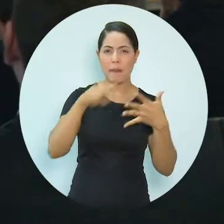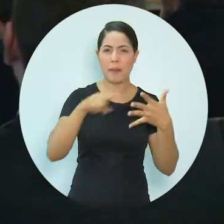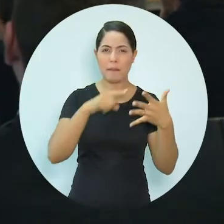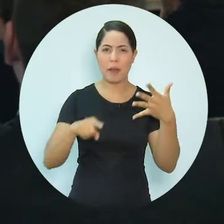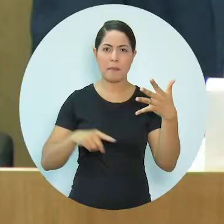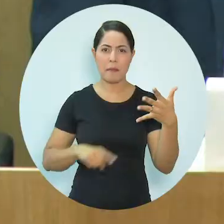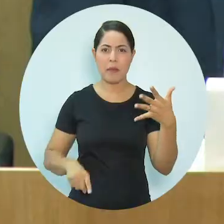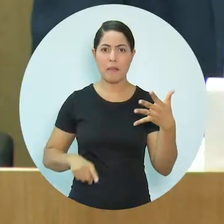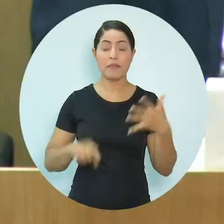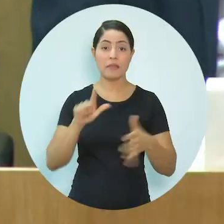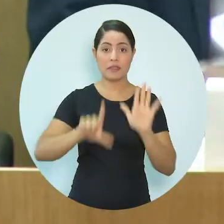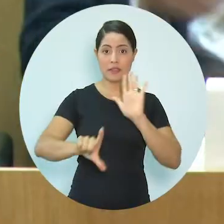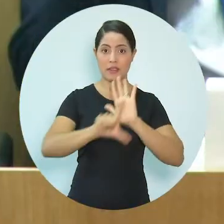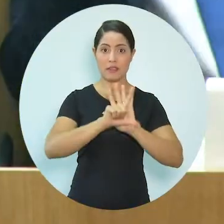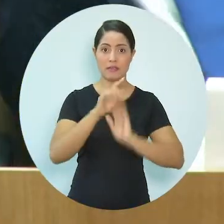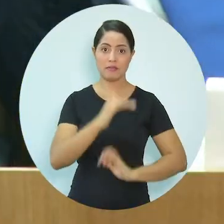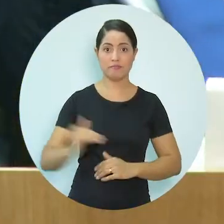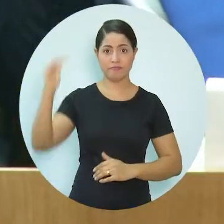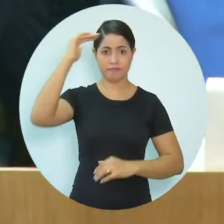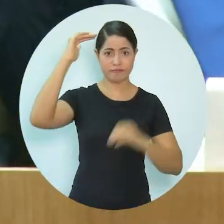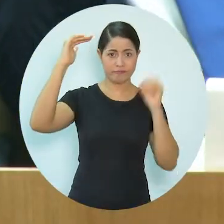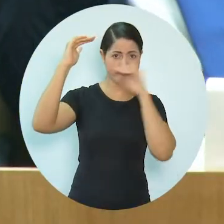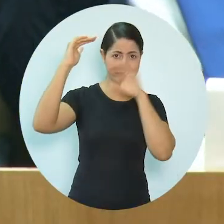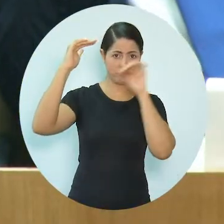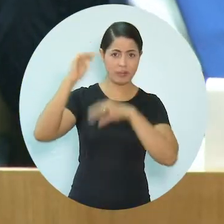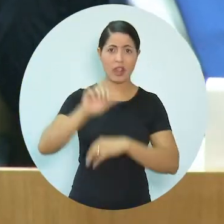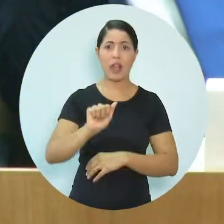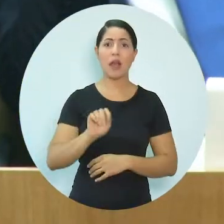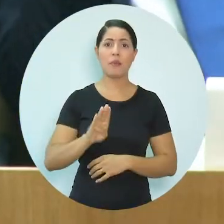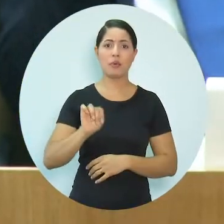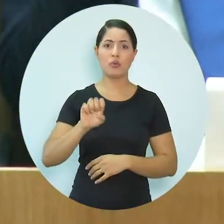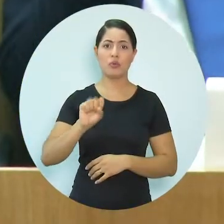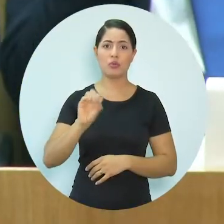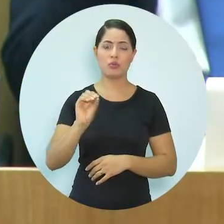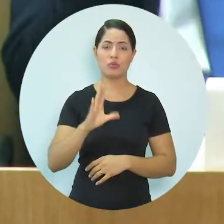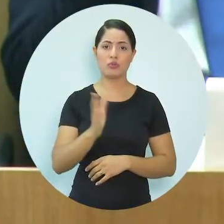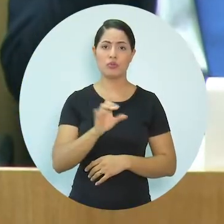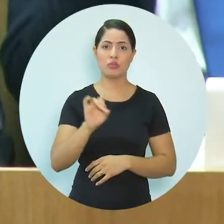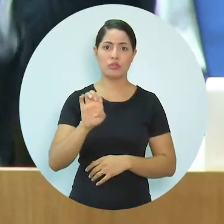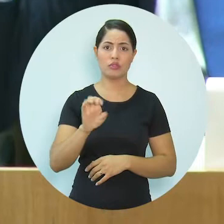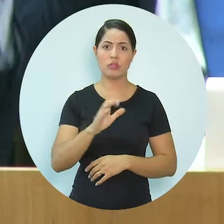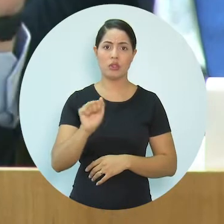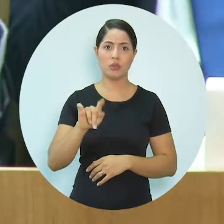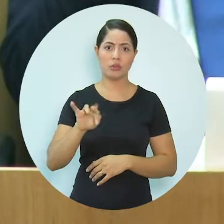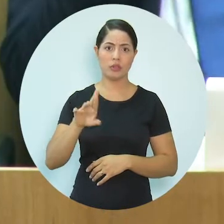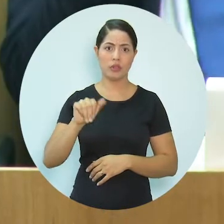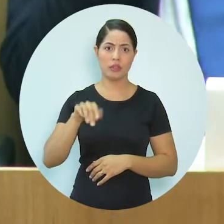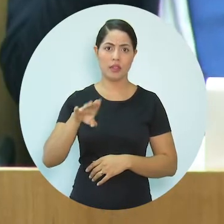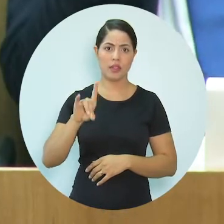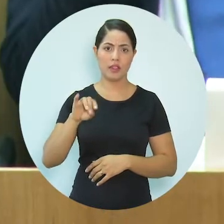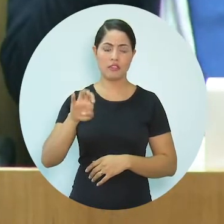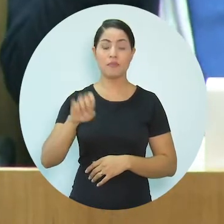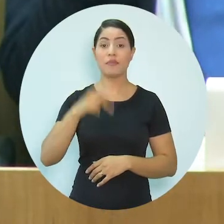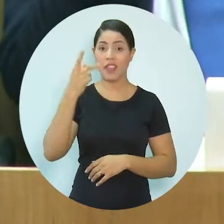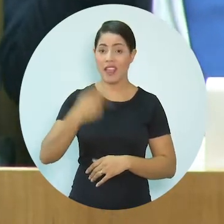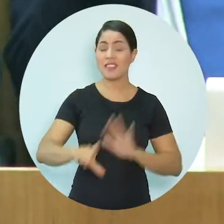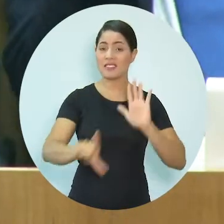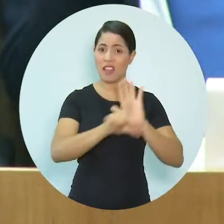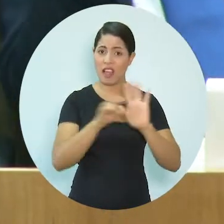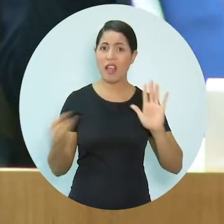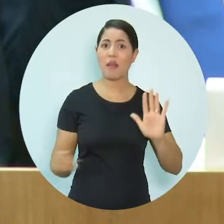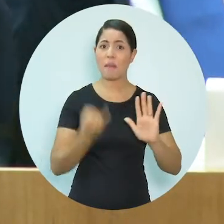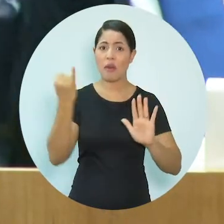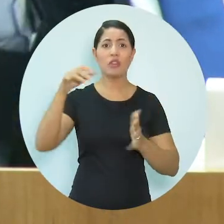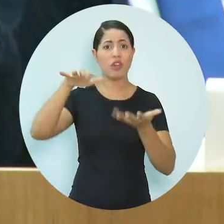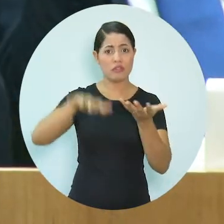de autoridade. Essa lei foi fruto de um debate ponderado, cuidadoso do Congresso Nacional. Não é